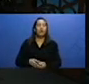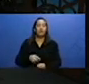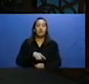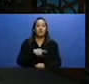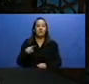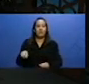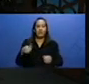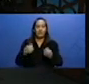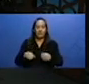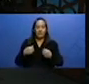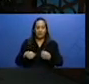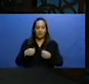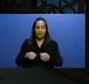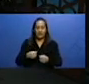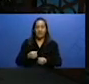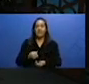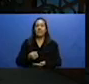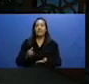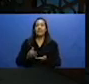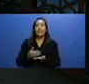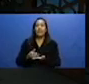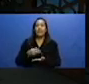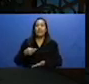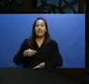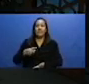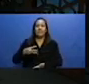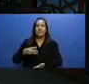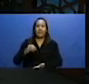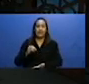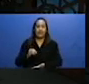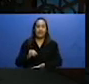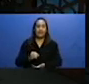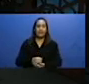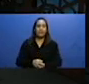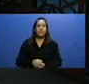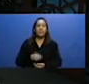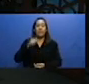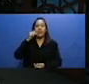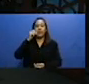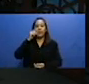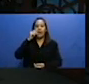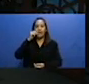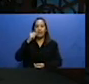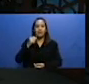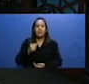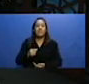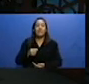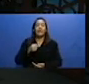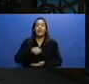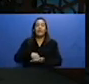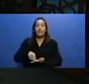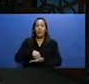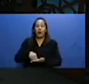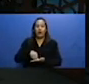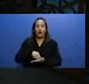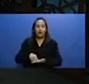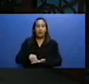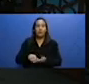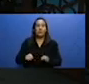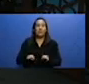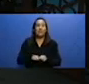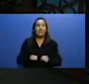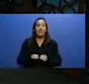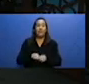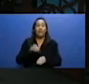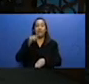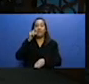E agora nós vamos retomar lá na página 130. Vamos precisar de lápis e borracha e também do